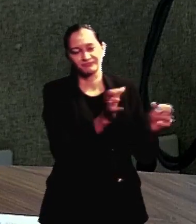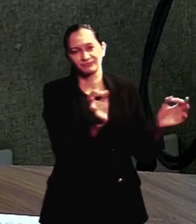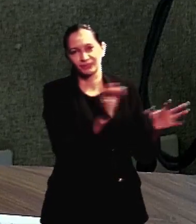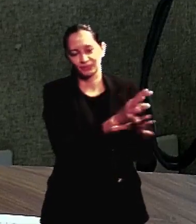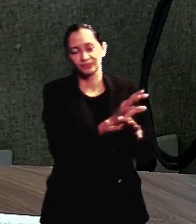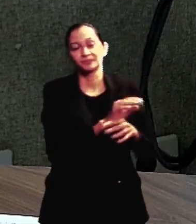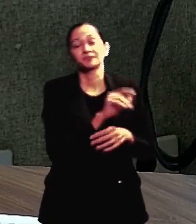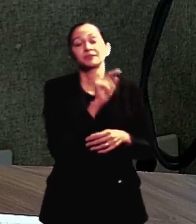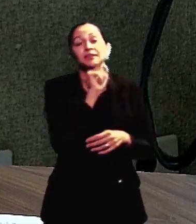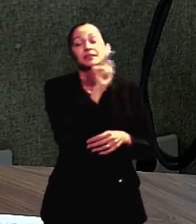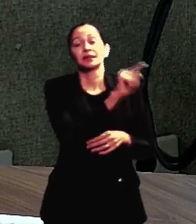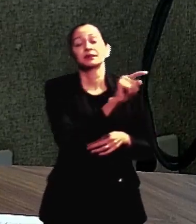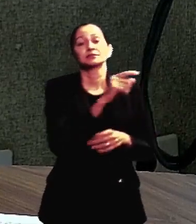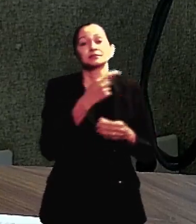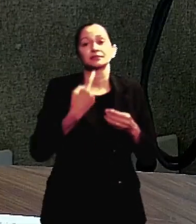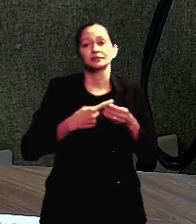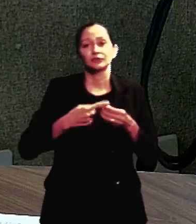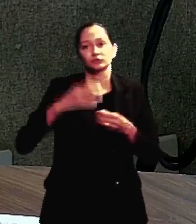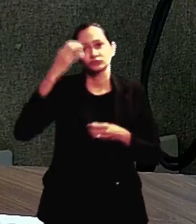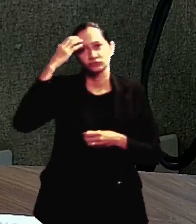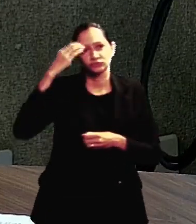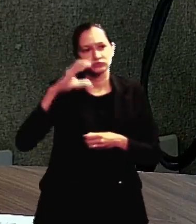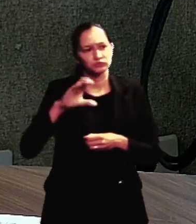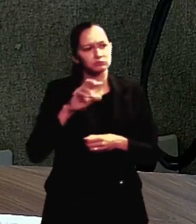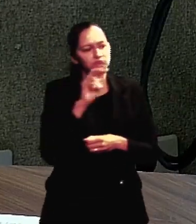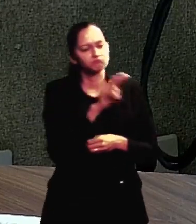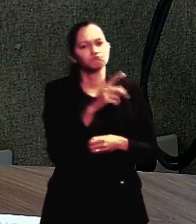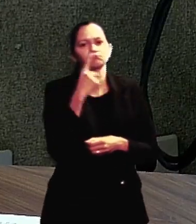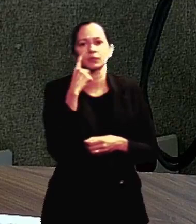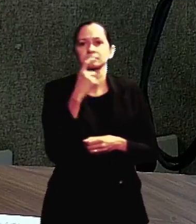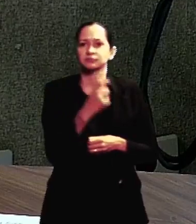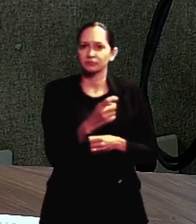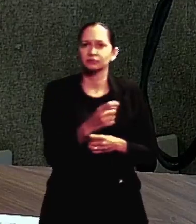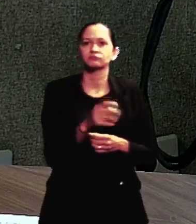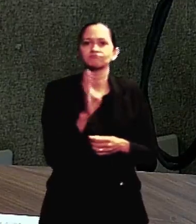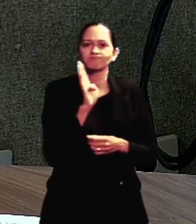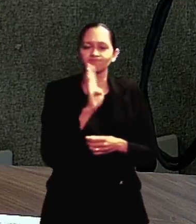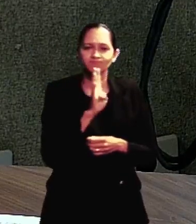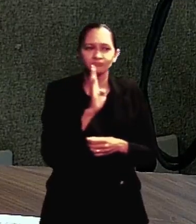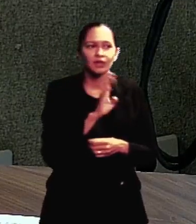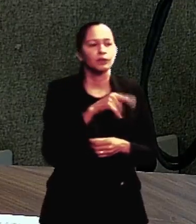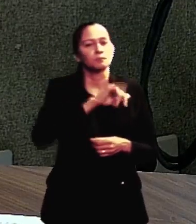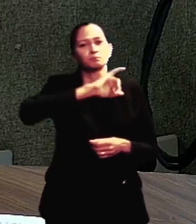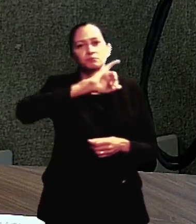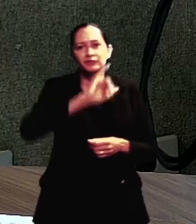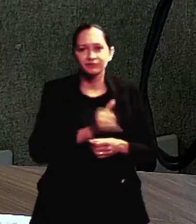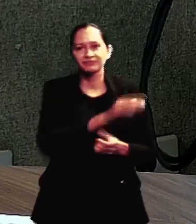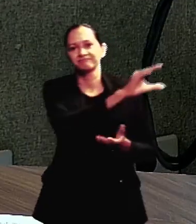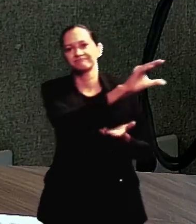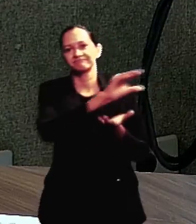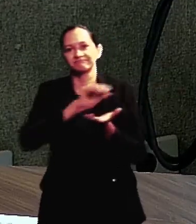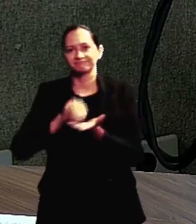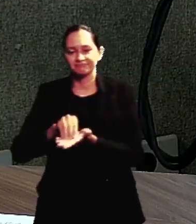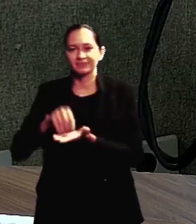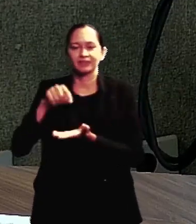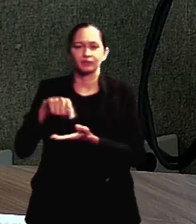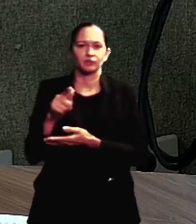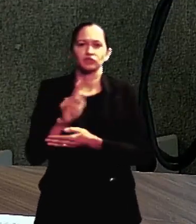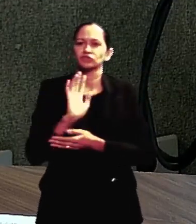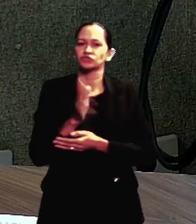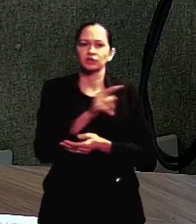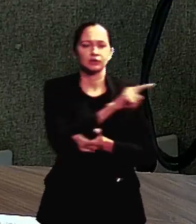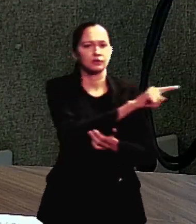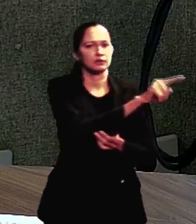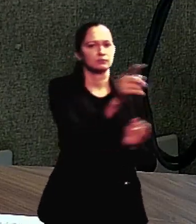um projeto que foi aprovado lá em Curitiba, que eu tive a oportunidade de pesquisar, e é extremamente comum. Nos